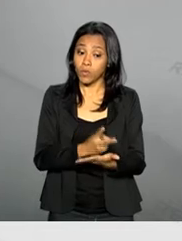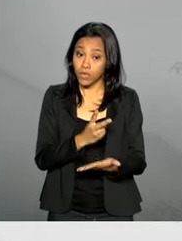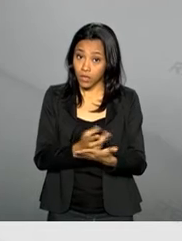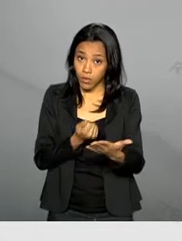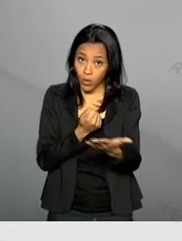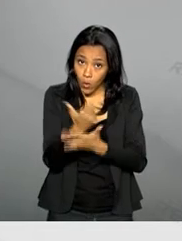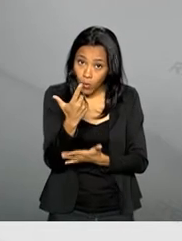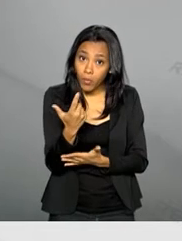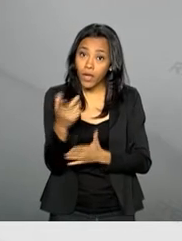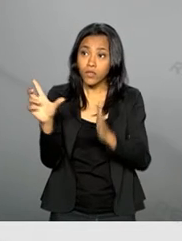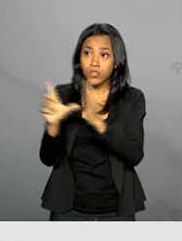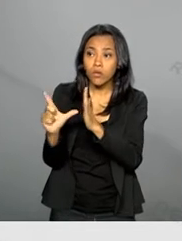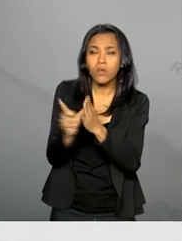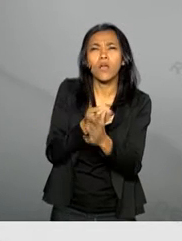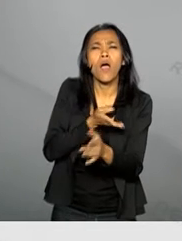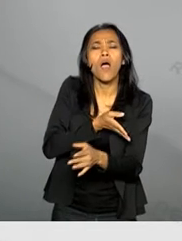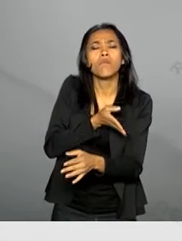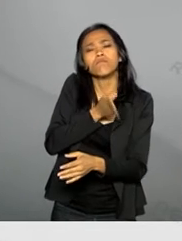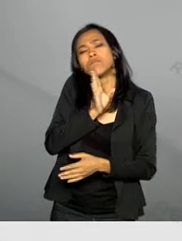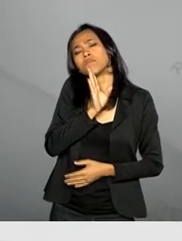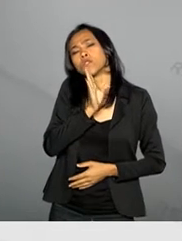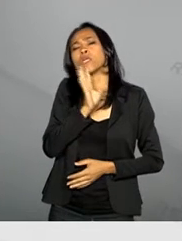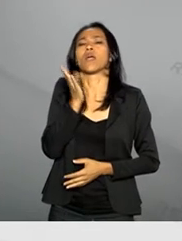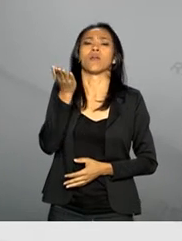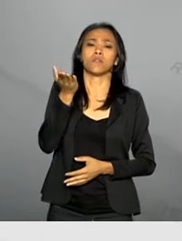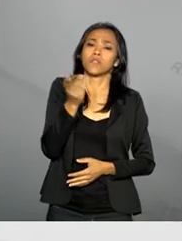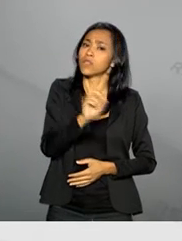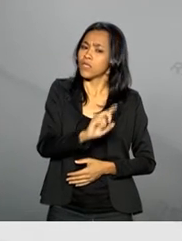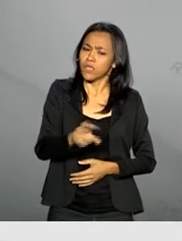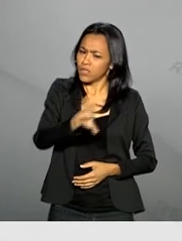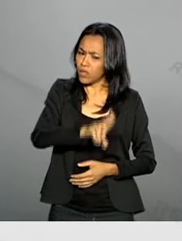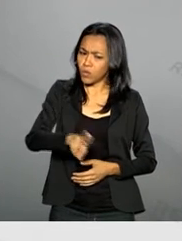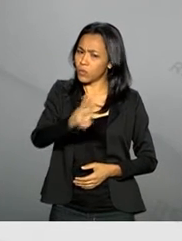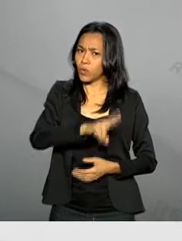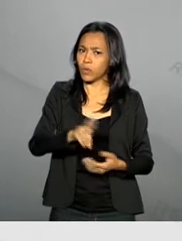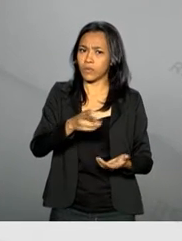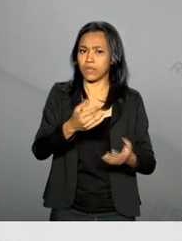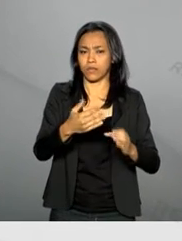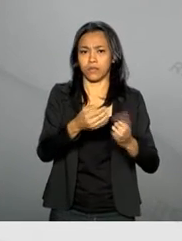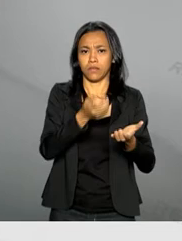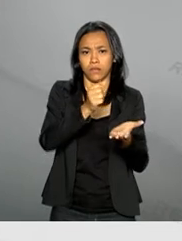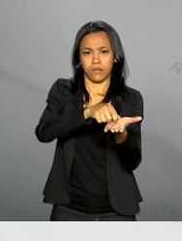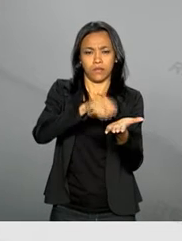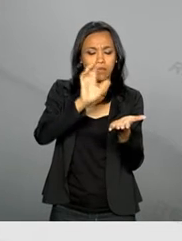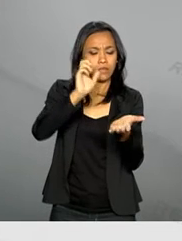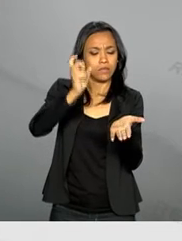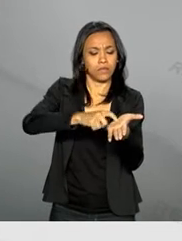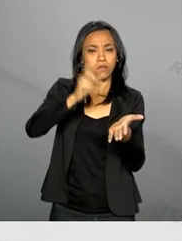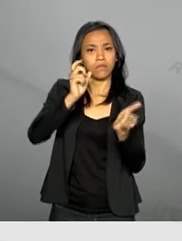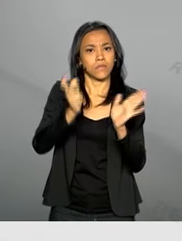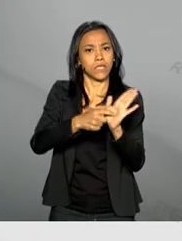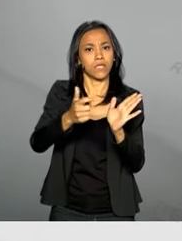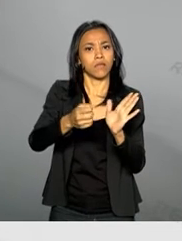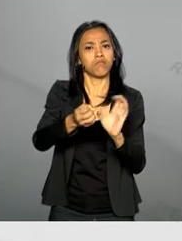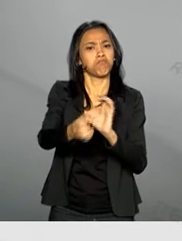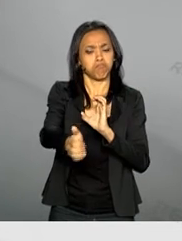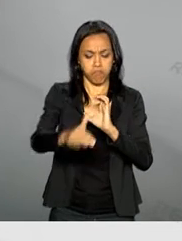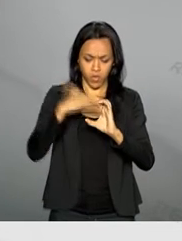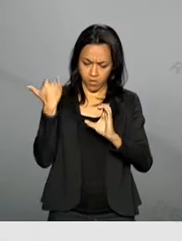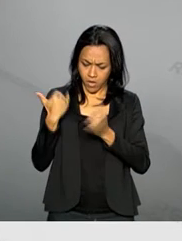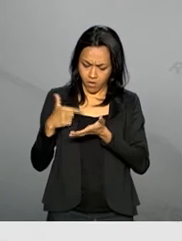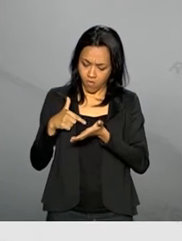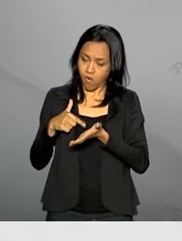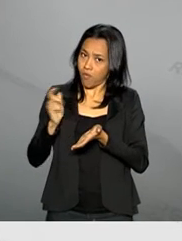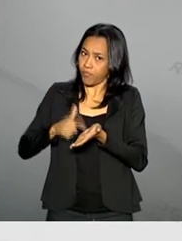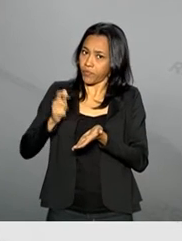produtos de estabelecimentos conhecidos na hora de comprar não os links enviados por e mails eles podem direcionar o consumidor a